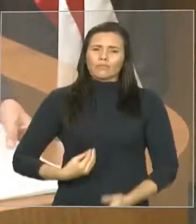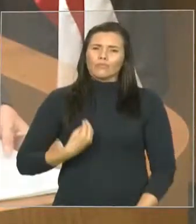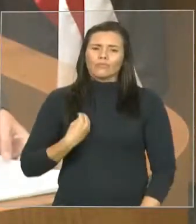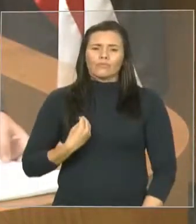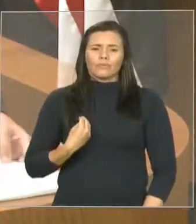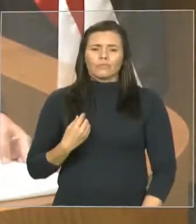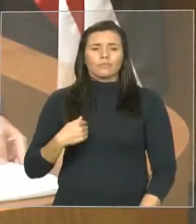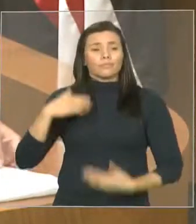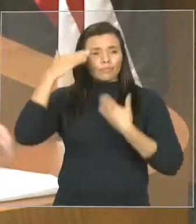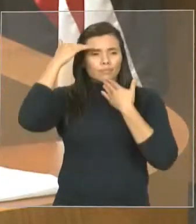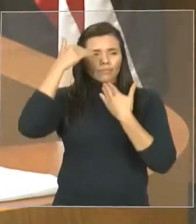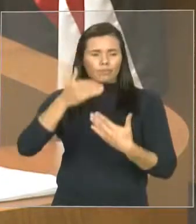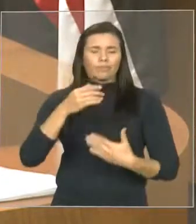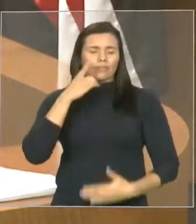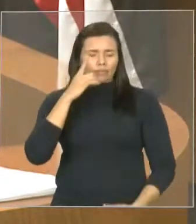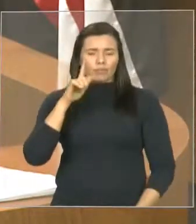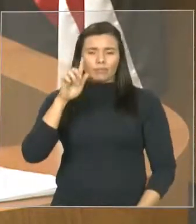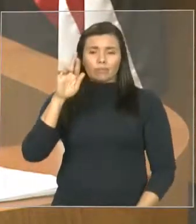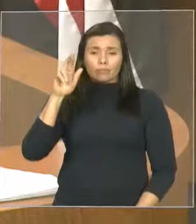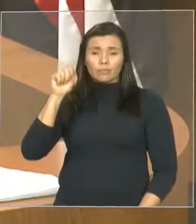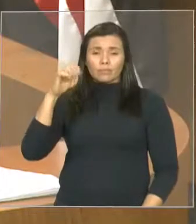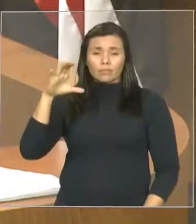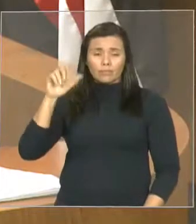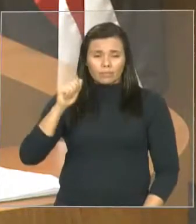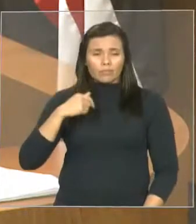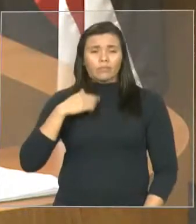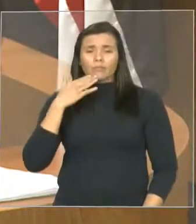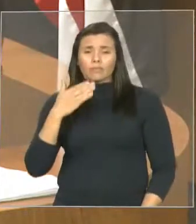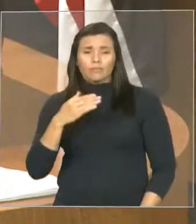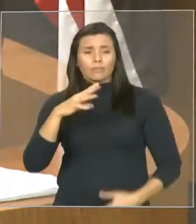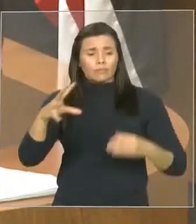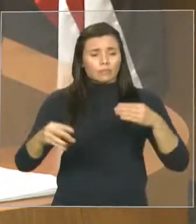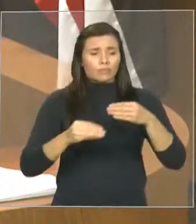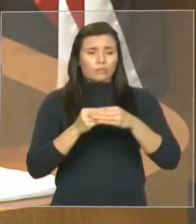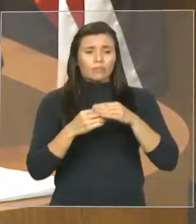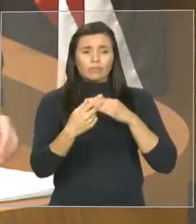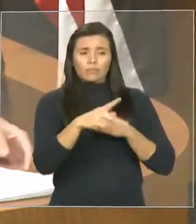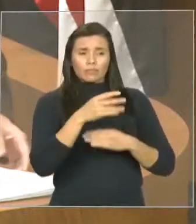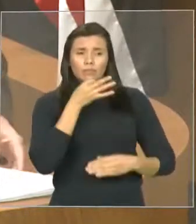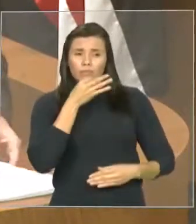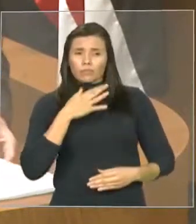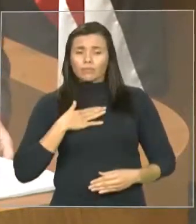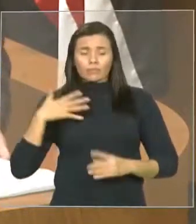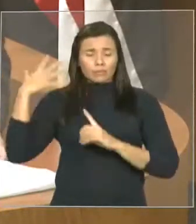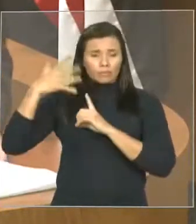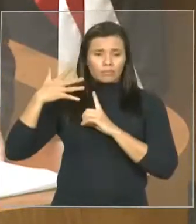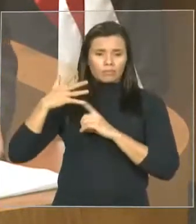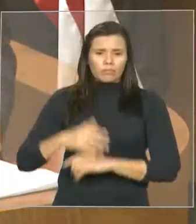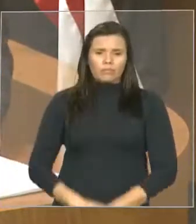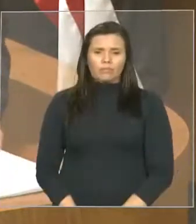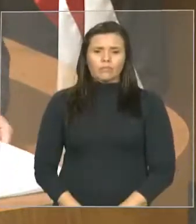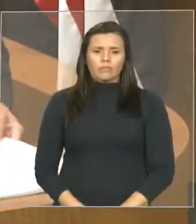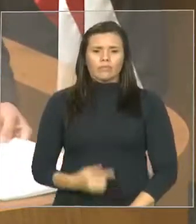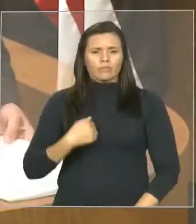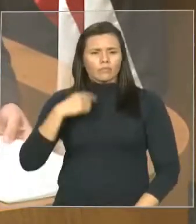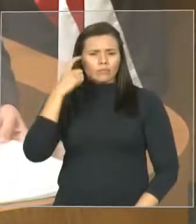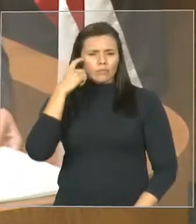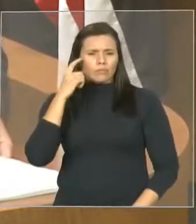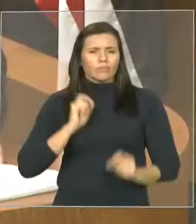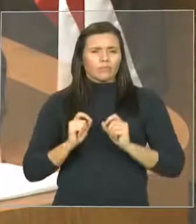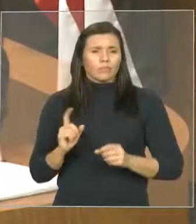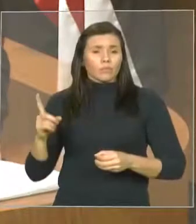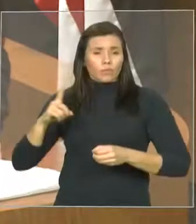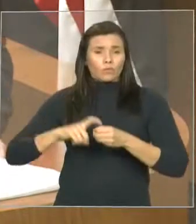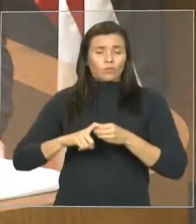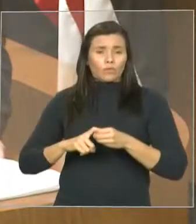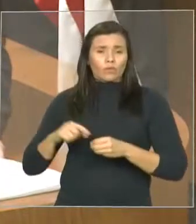seu pronunciamento ao meu discurso e lembrar, deputada Graça Paz, que nesse ponto nós não podemos reclamar, porque a parceria do governo do